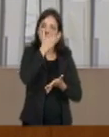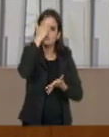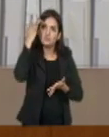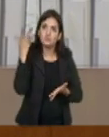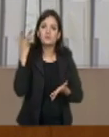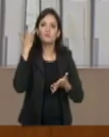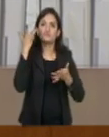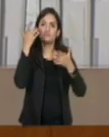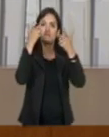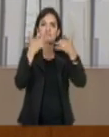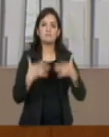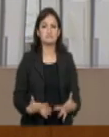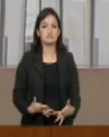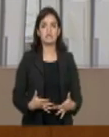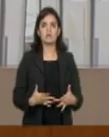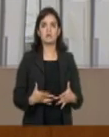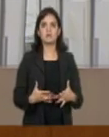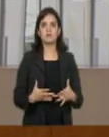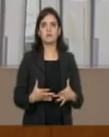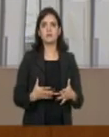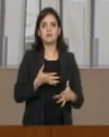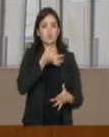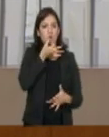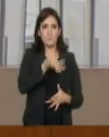contrário, que,